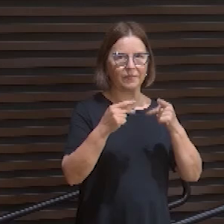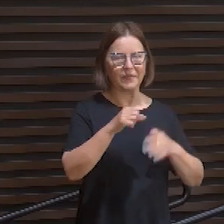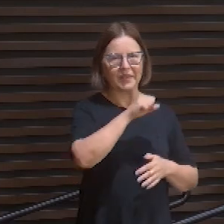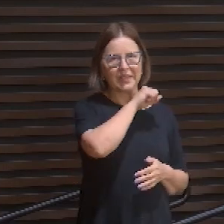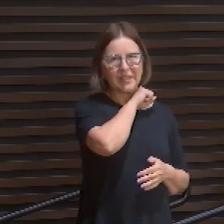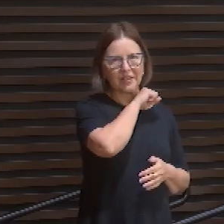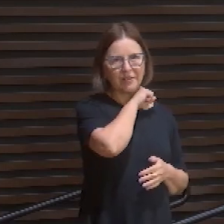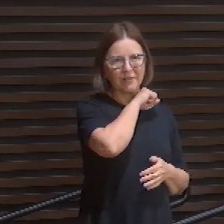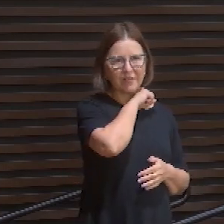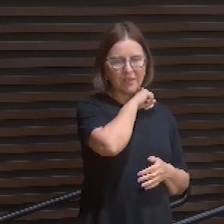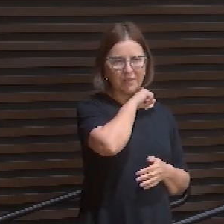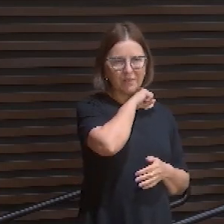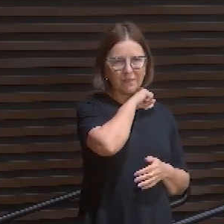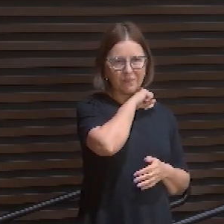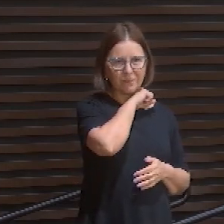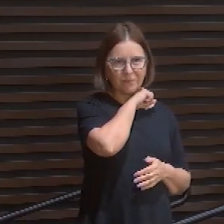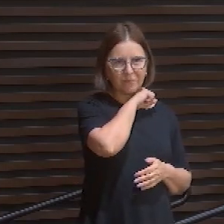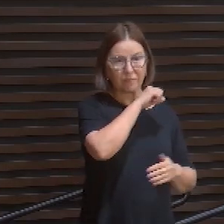sacrifícios a eles